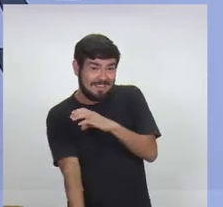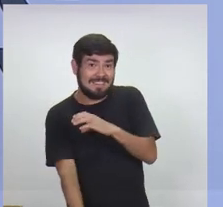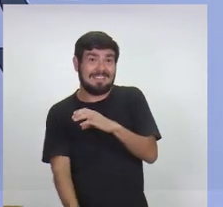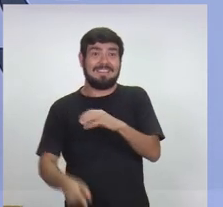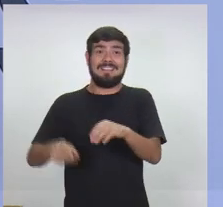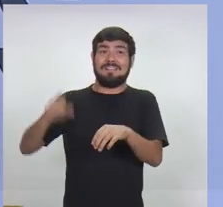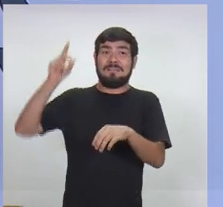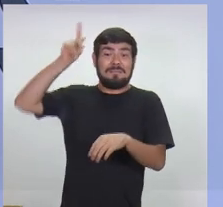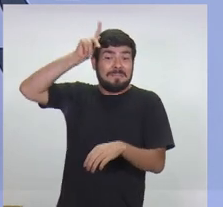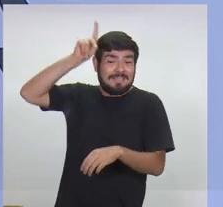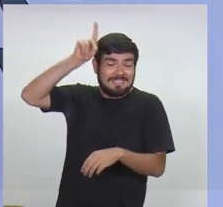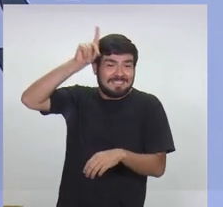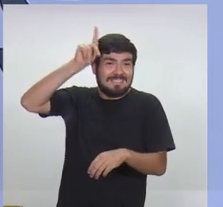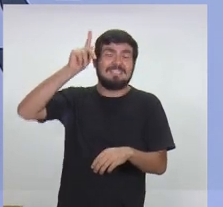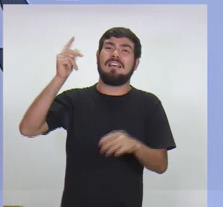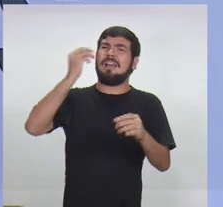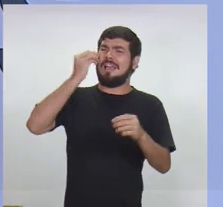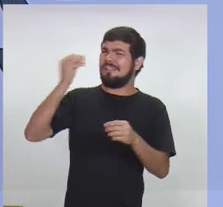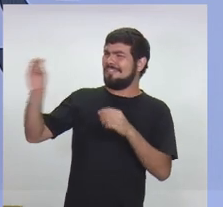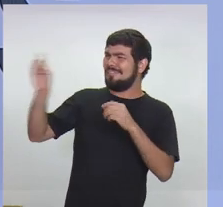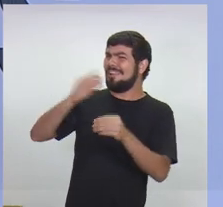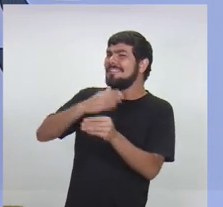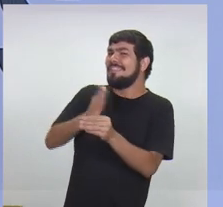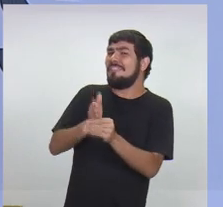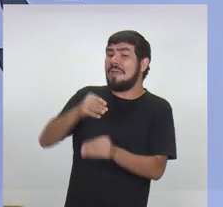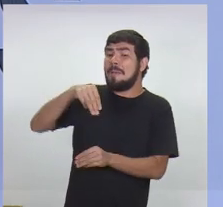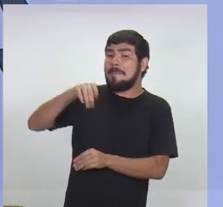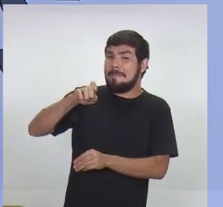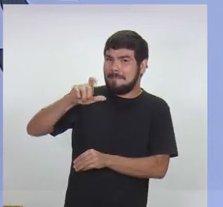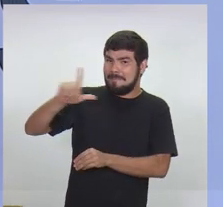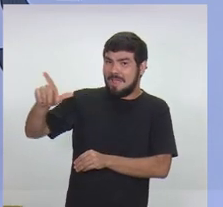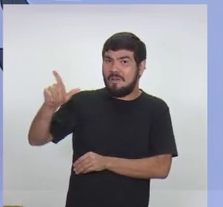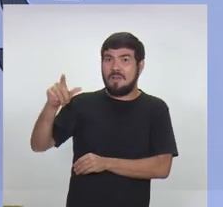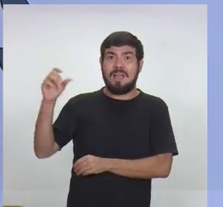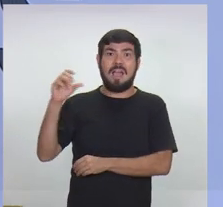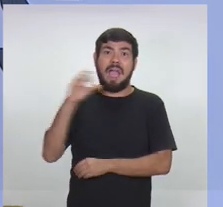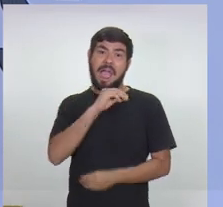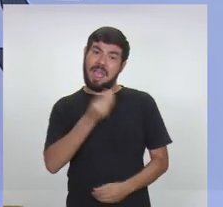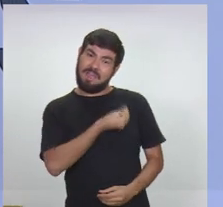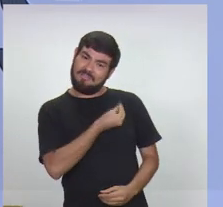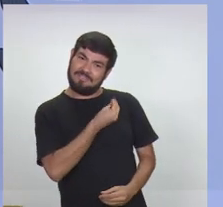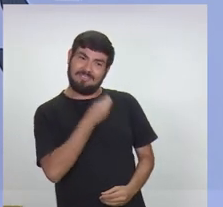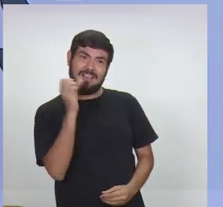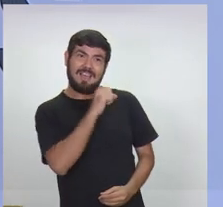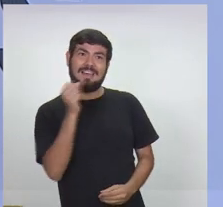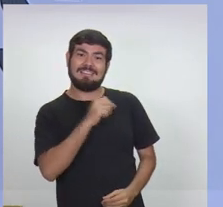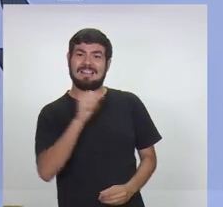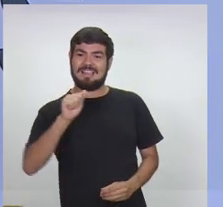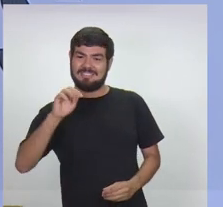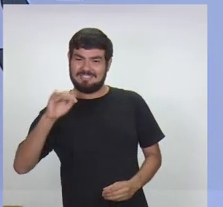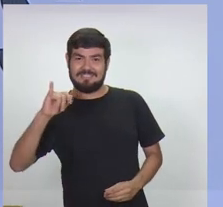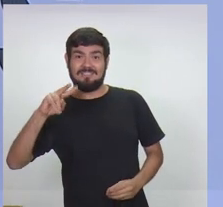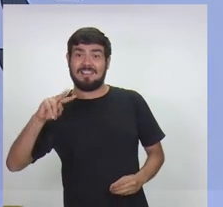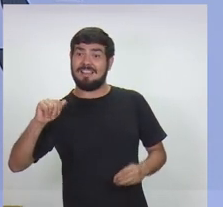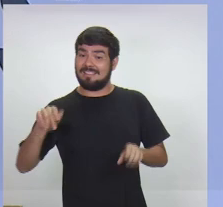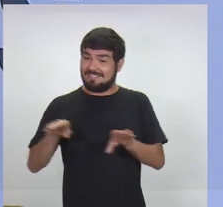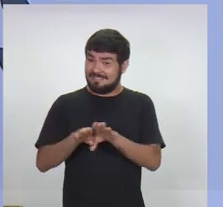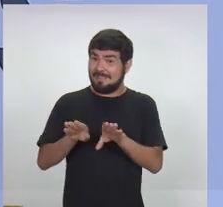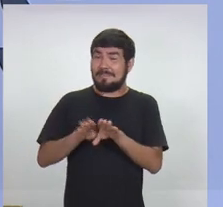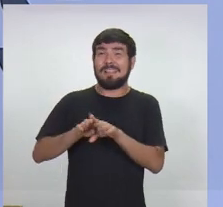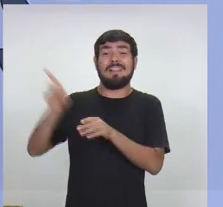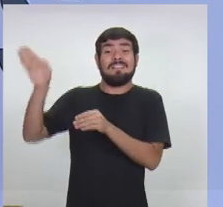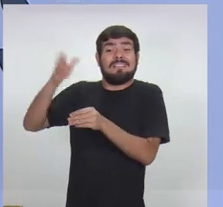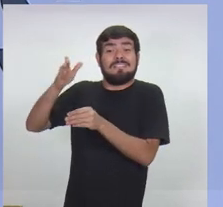debate pela rádio mel de tefé flashes ao vivo pela rádio nativa e retransmissão na rádio eu e você de boca do